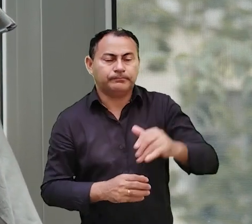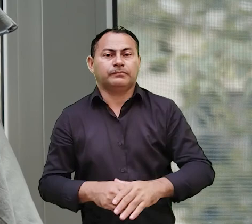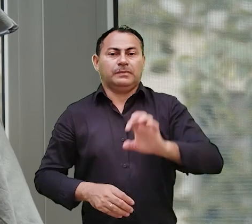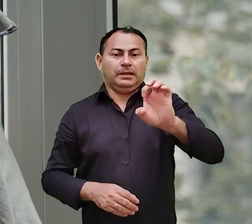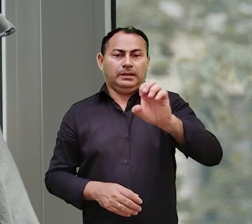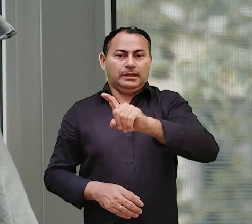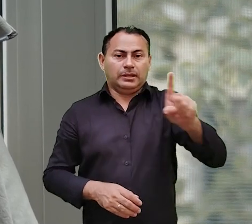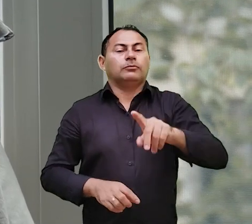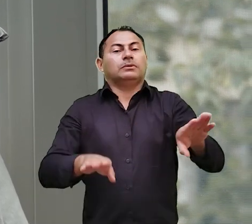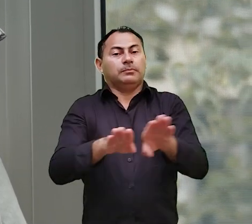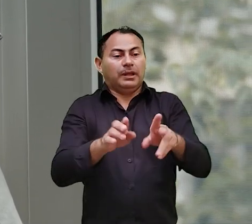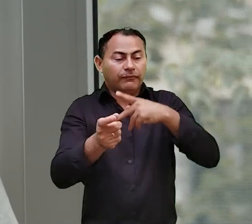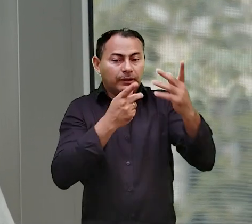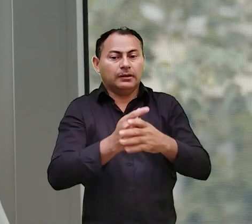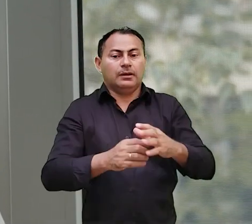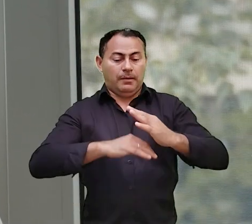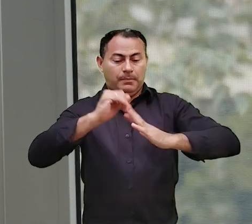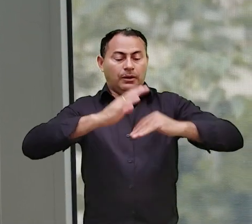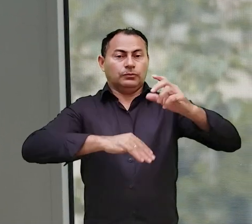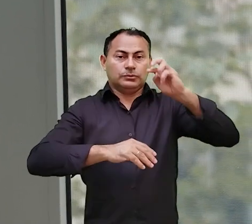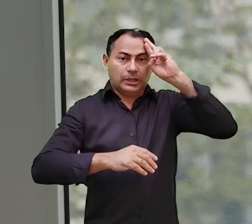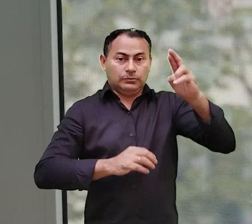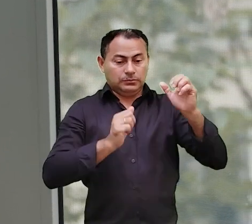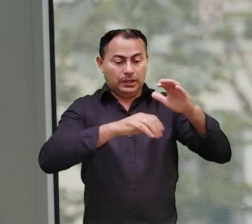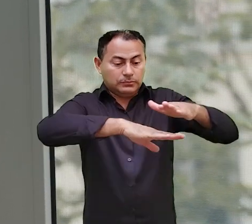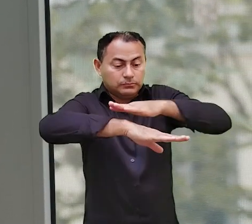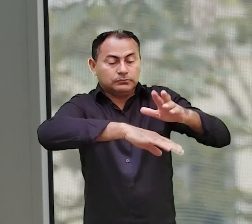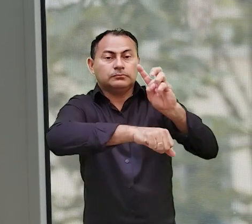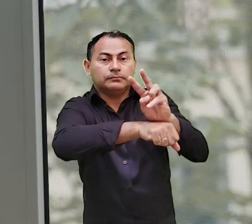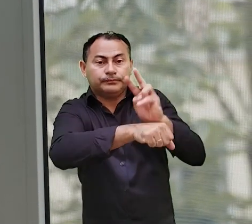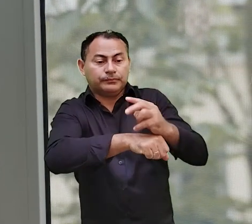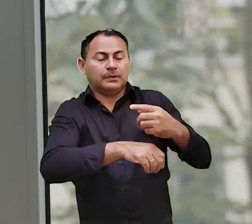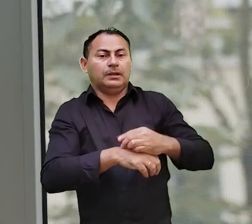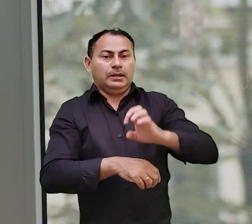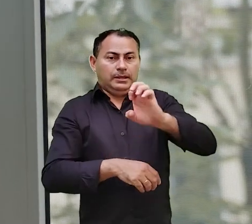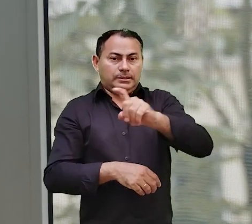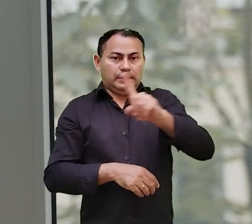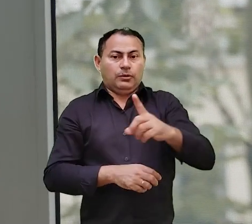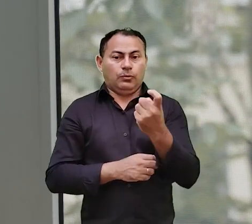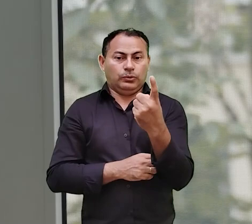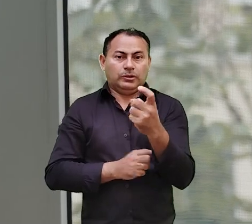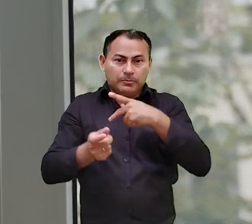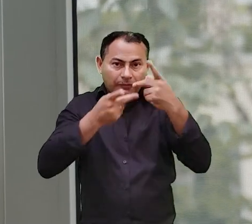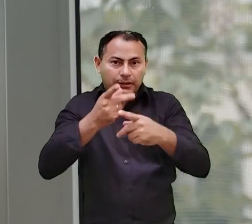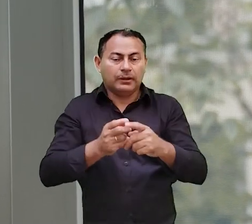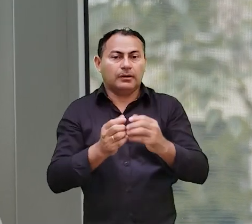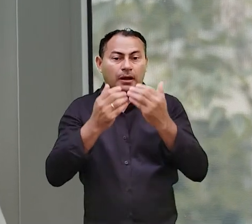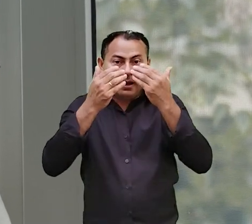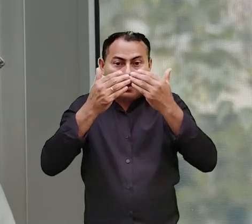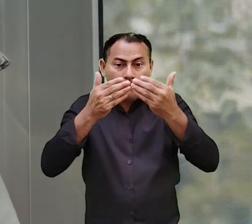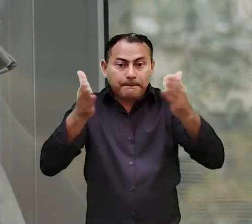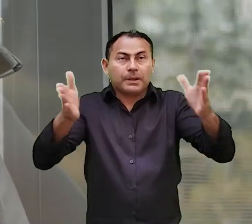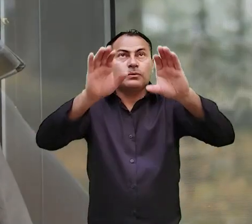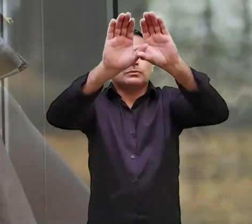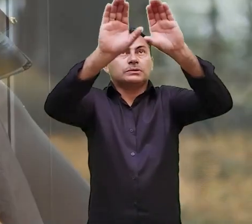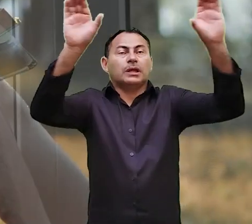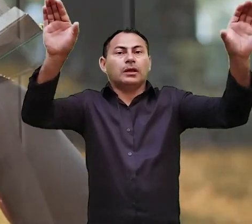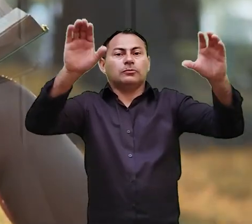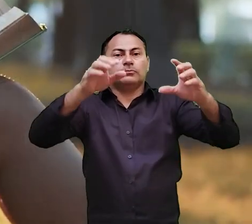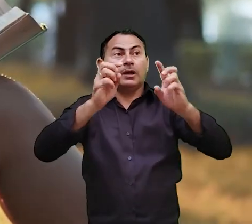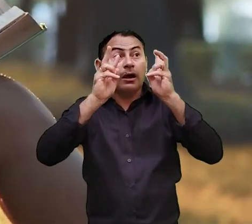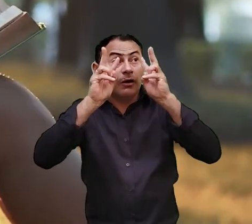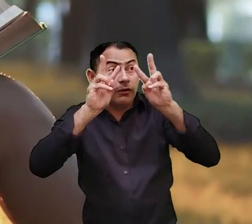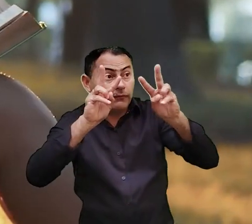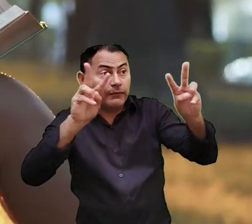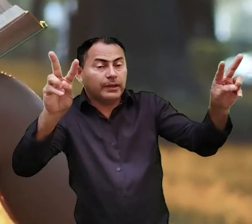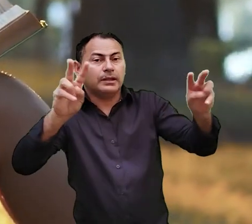profetas. Ezequiel também disse, a mão do Senhor estava sobre mim. Ezequiel foi o único que disse, abriram-se os